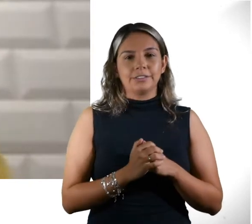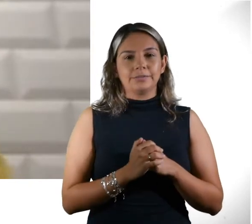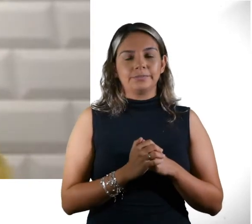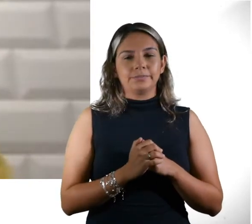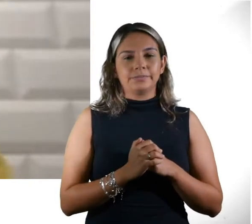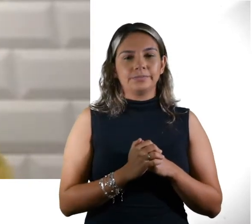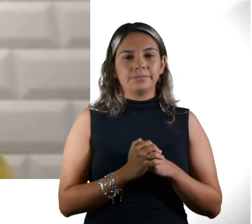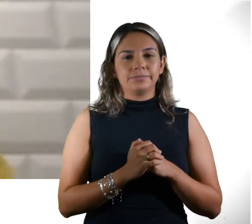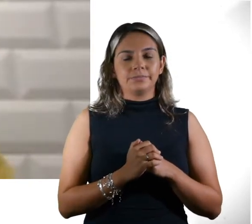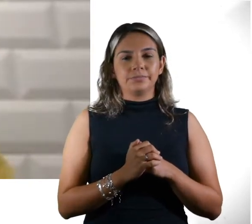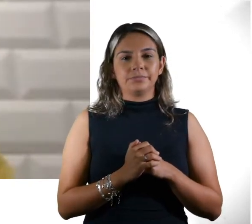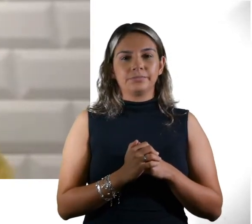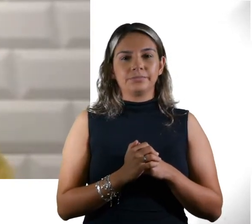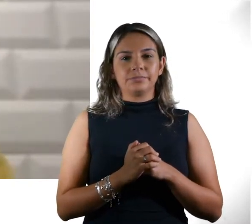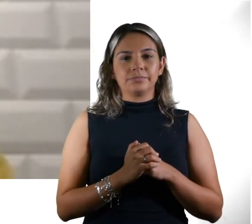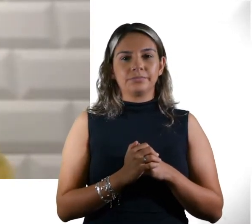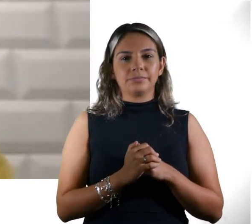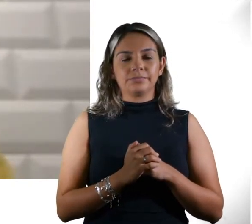história